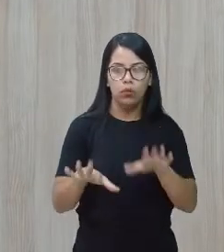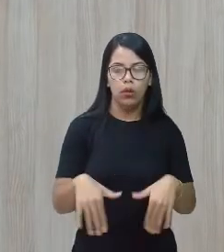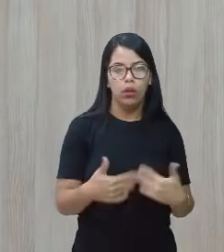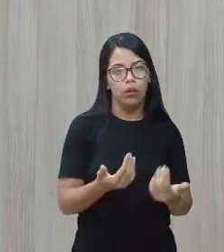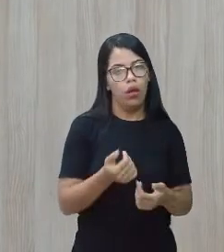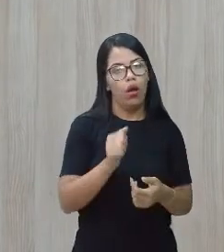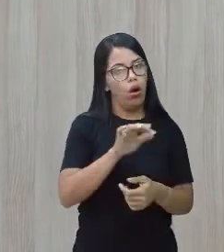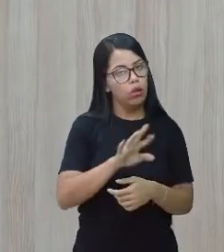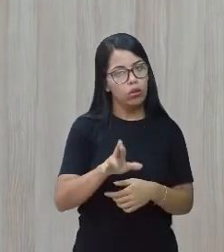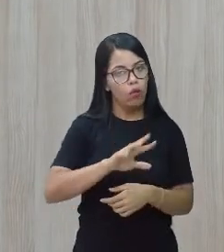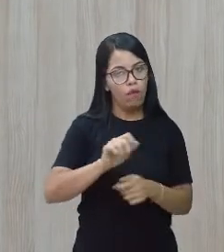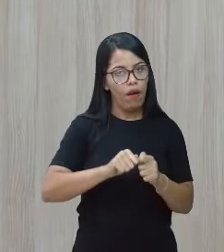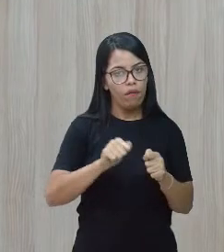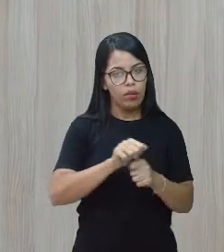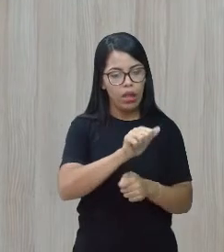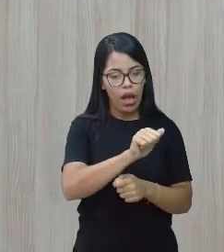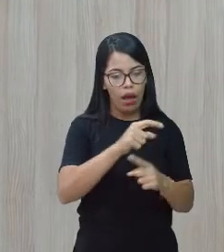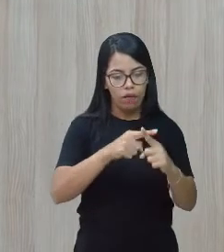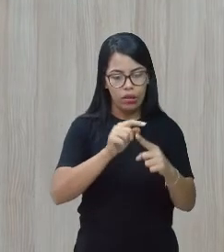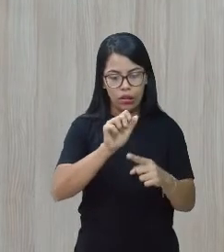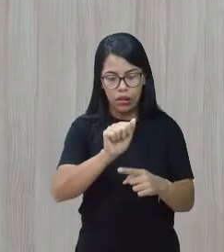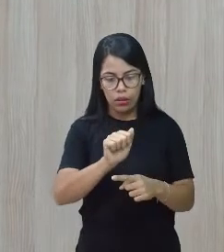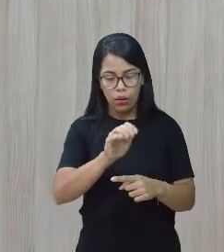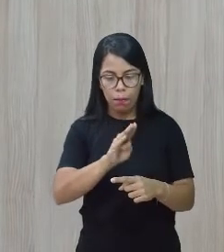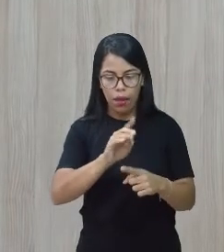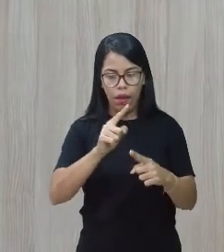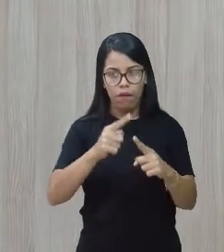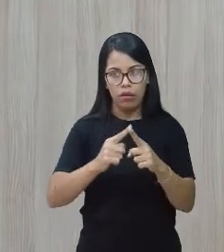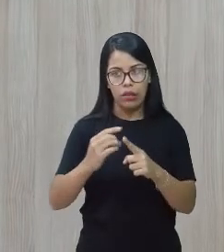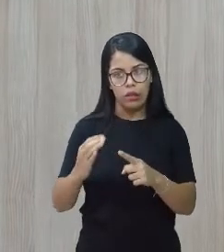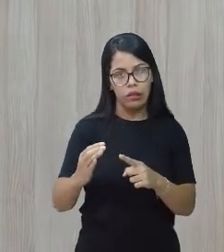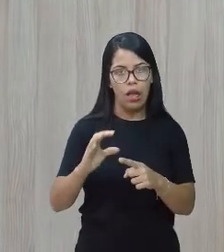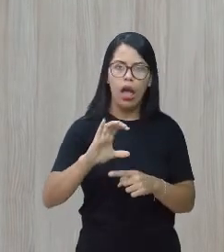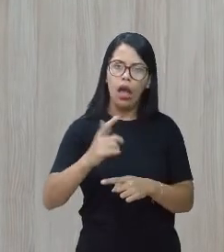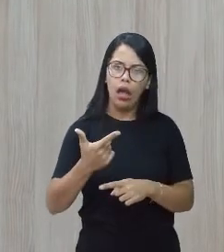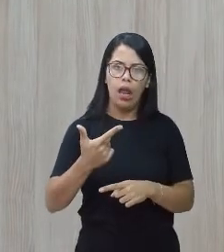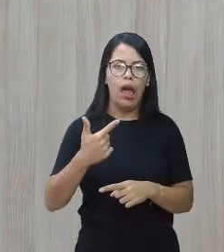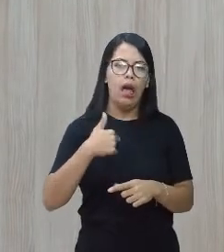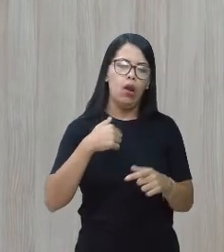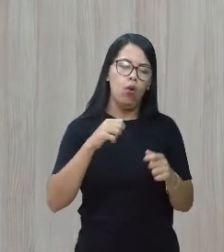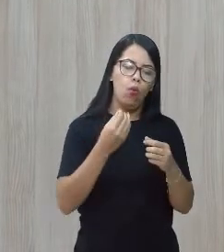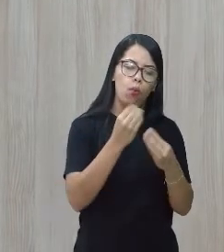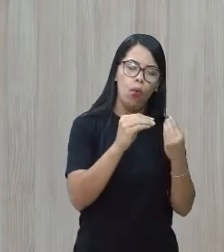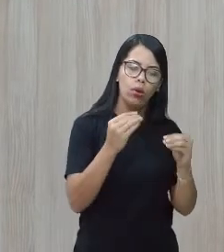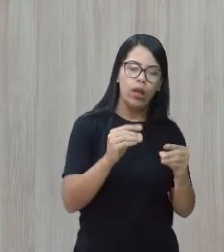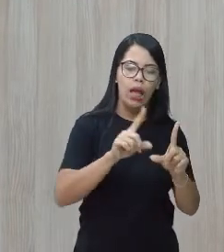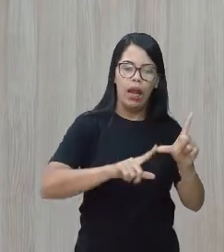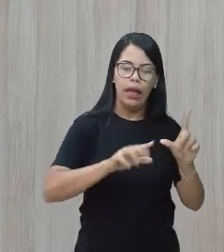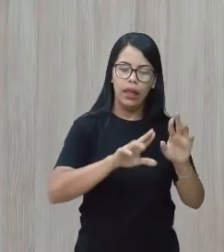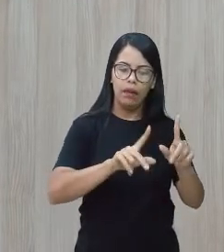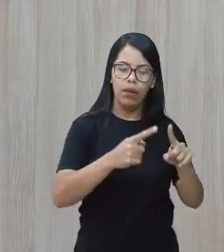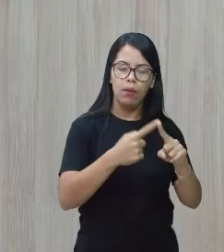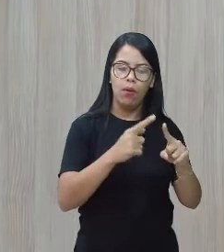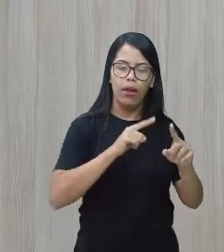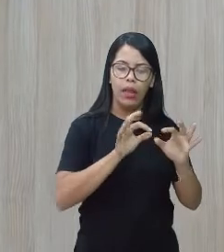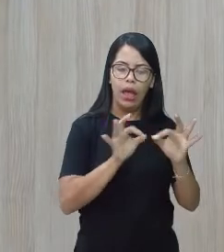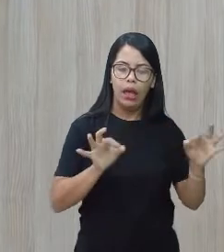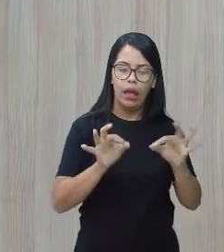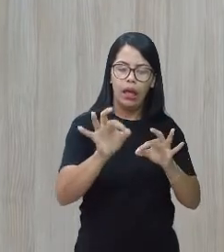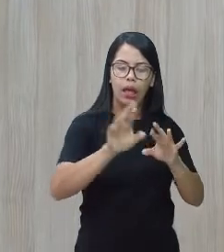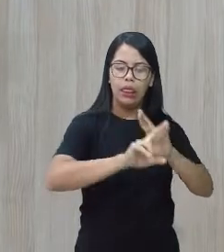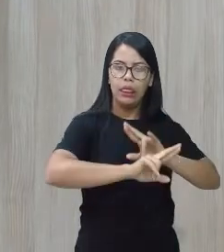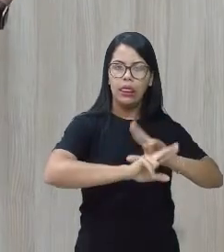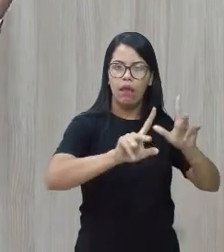vezes B vezes C, claro, eu coloquei letras diferentes porque tem medidas diferentes, certo? Como as medidas aqui são